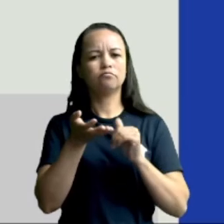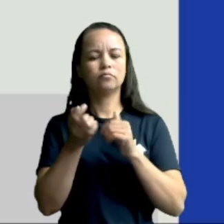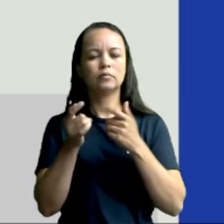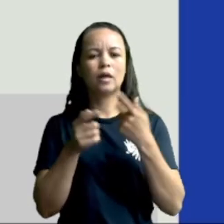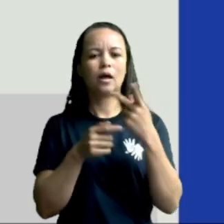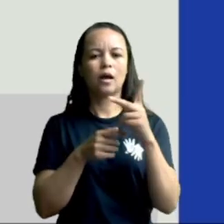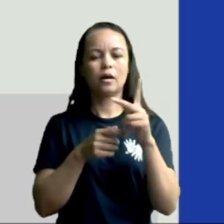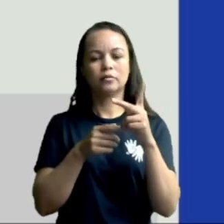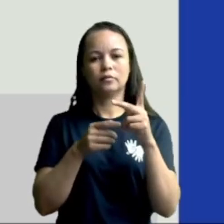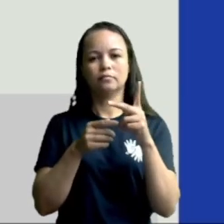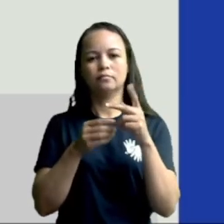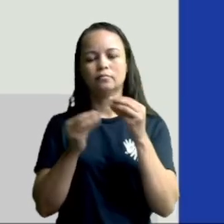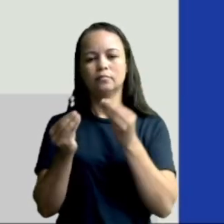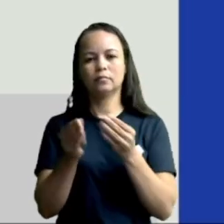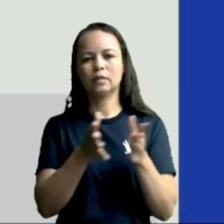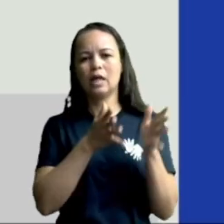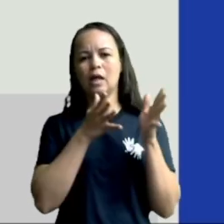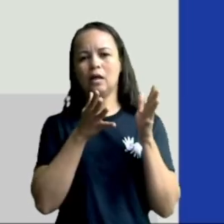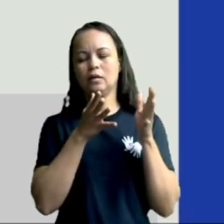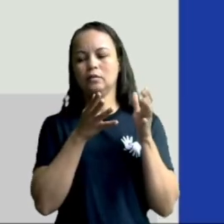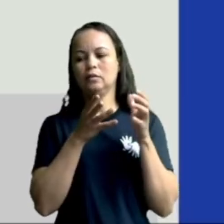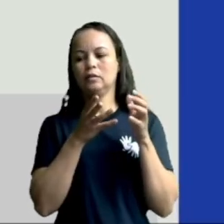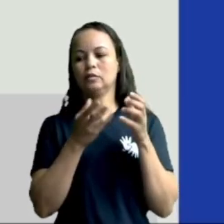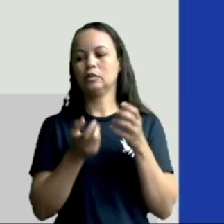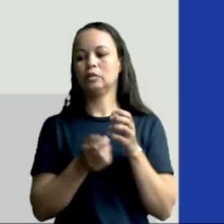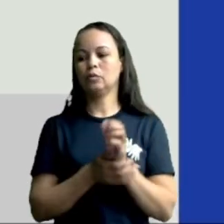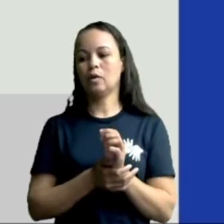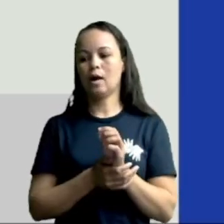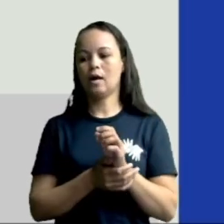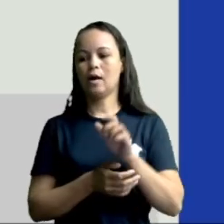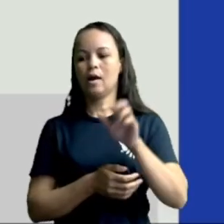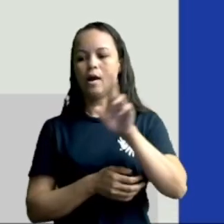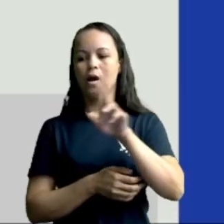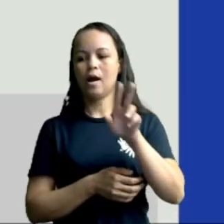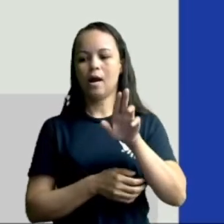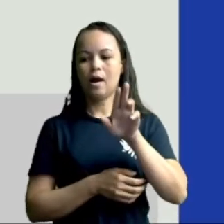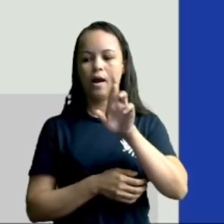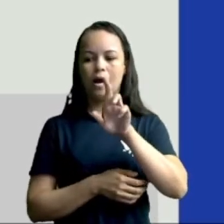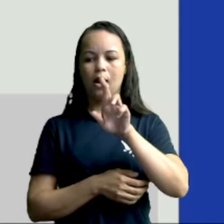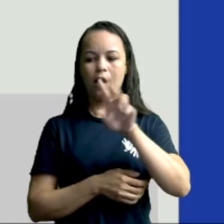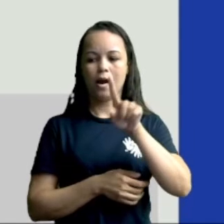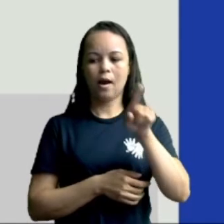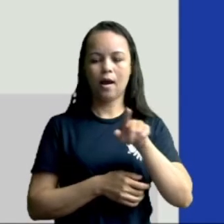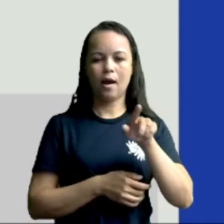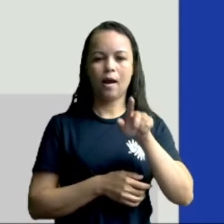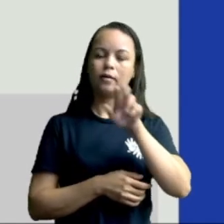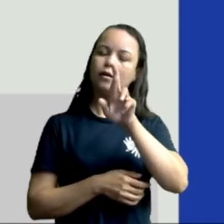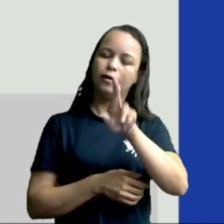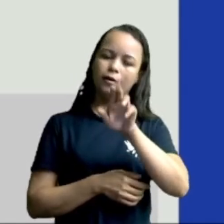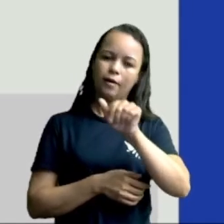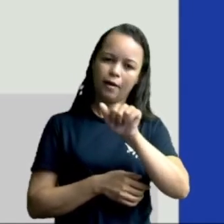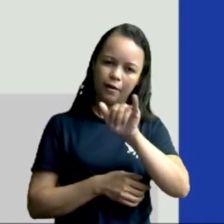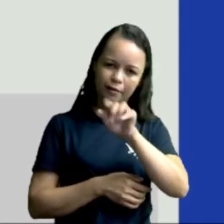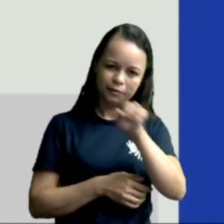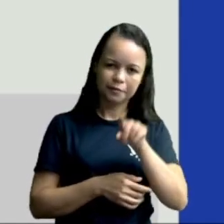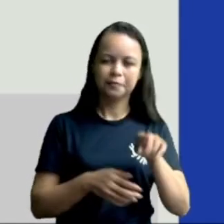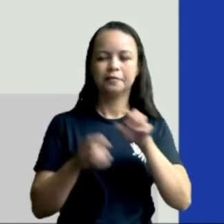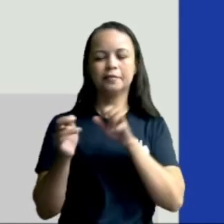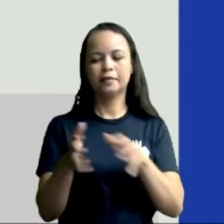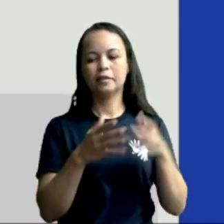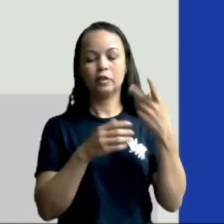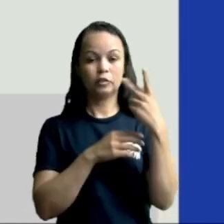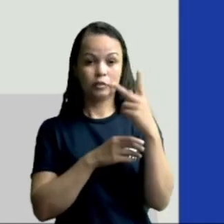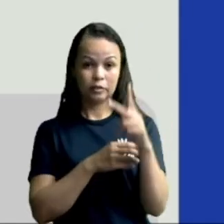Esta forma nueva de la raíz sirve para todas as pessoas. Então, nesse caso, dos